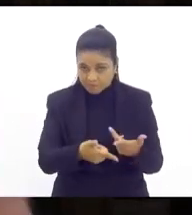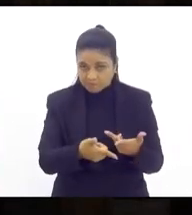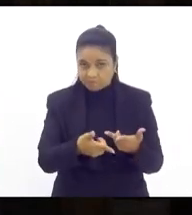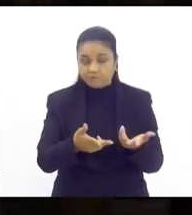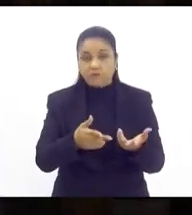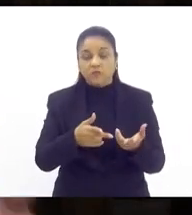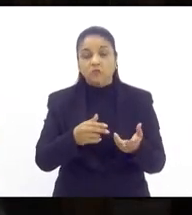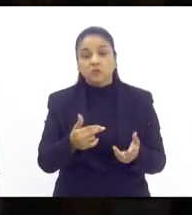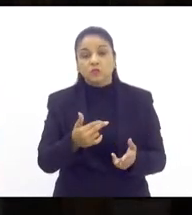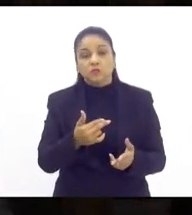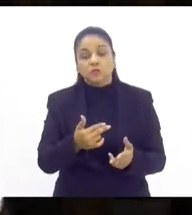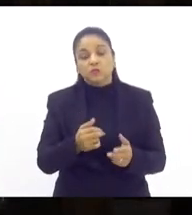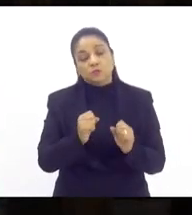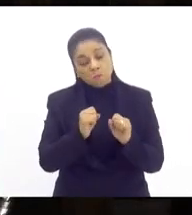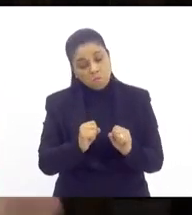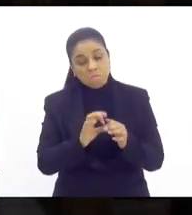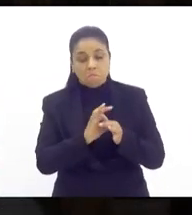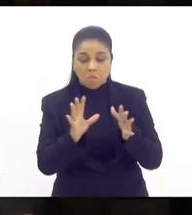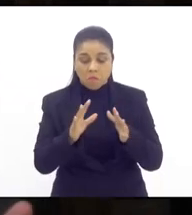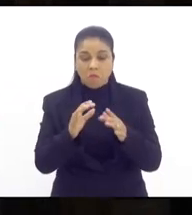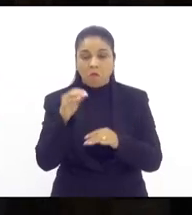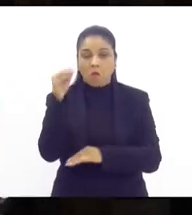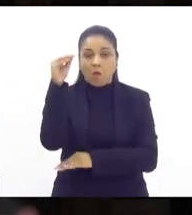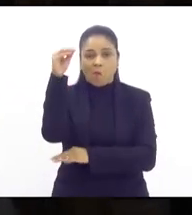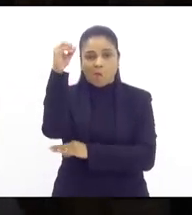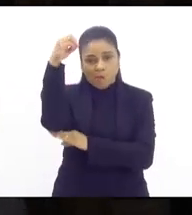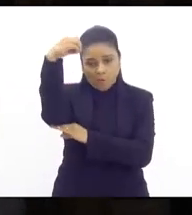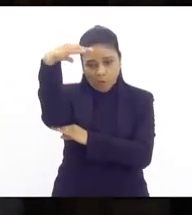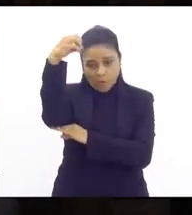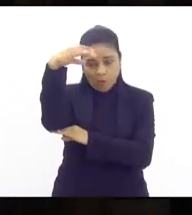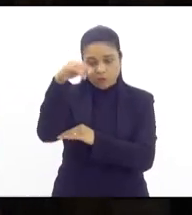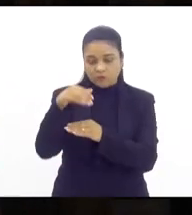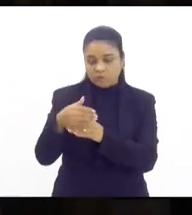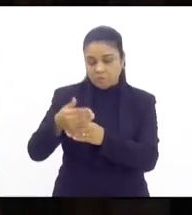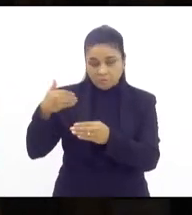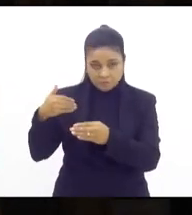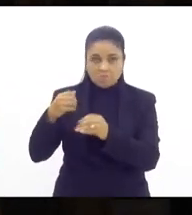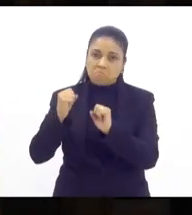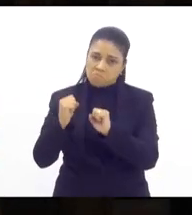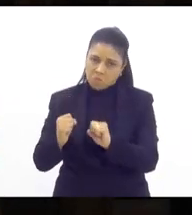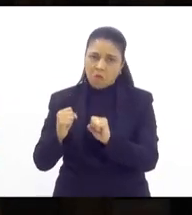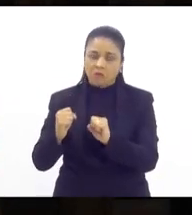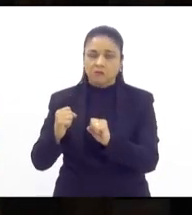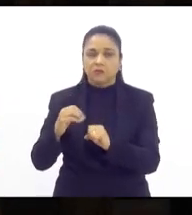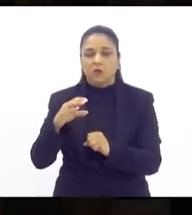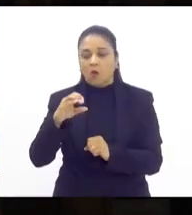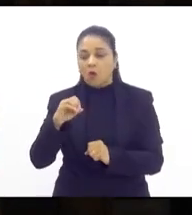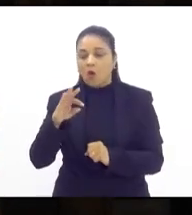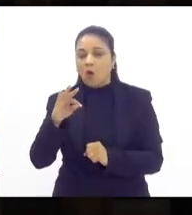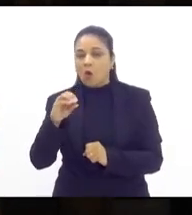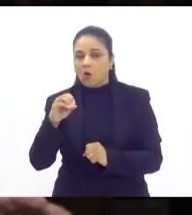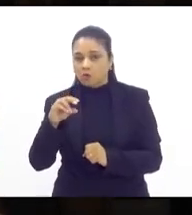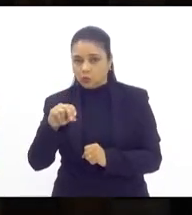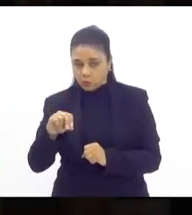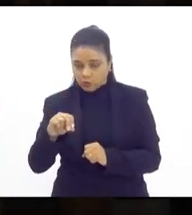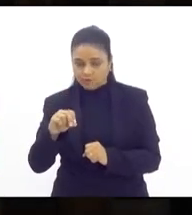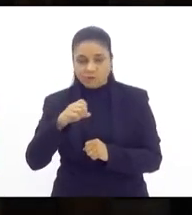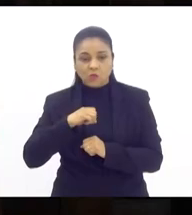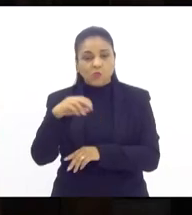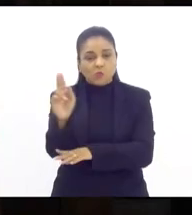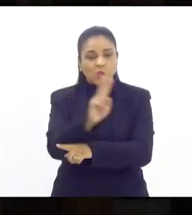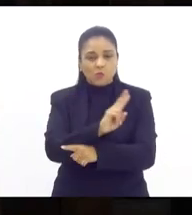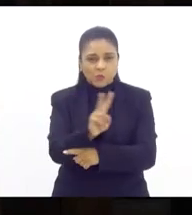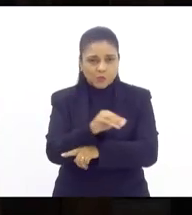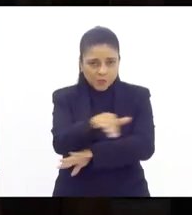do poste para trás o poste para trás é arruace de Alencar então a guarda municipal não resolveu o problema ela empurrou o